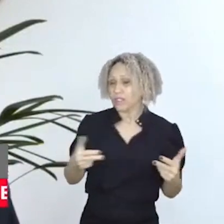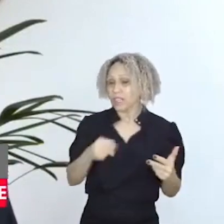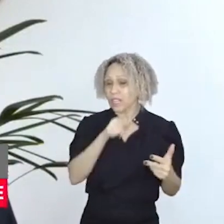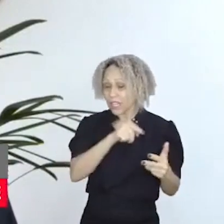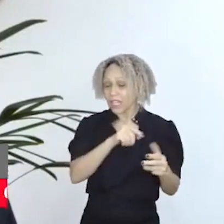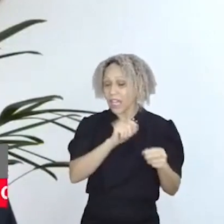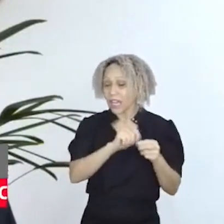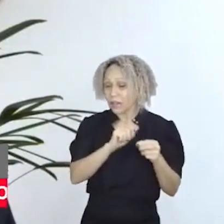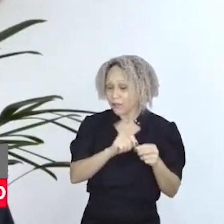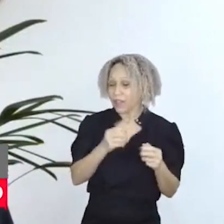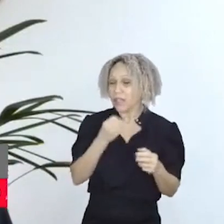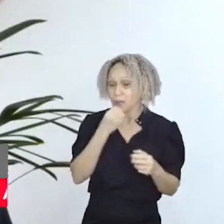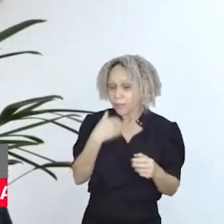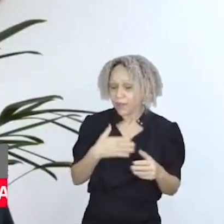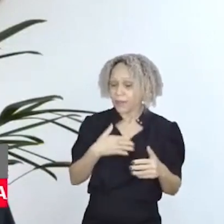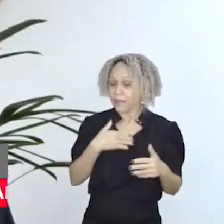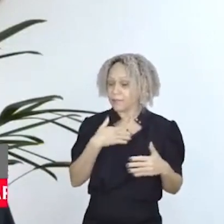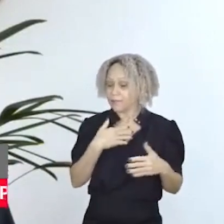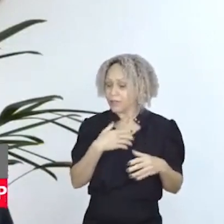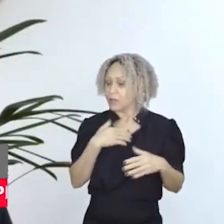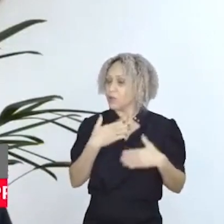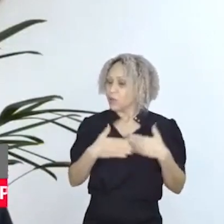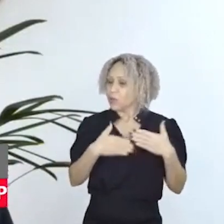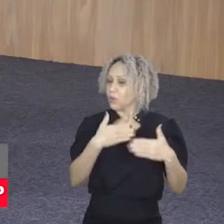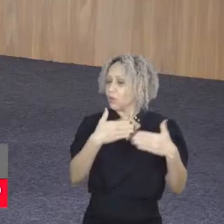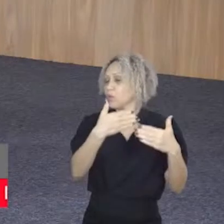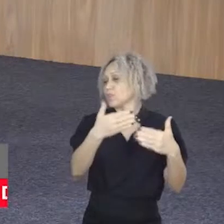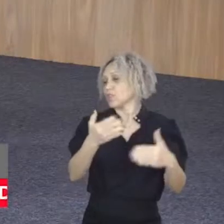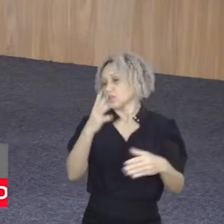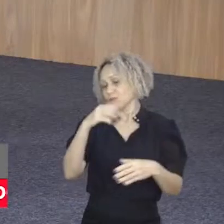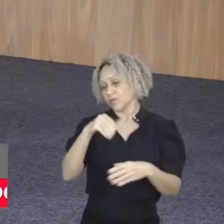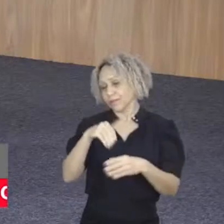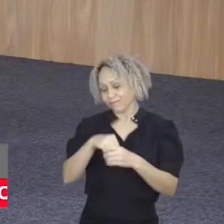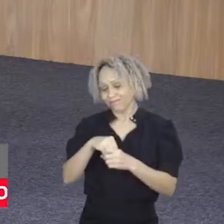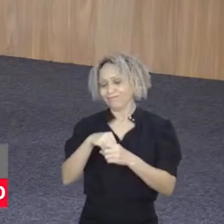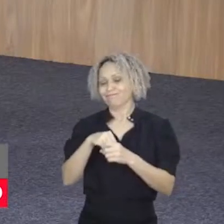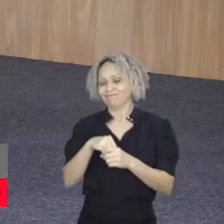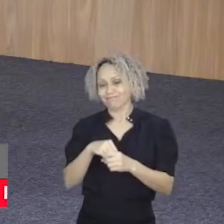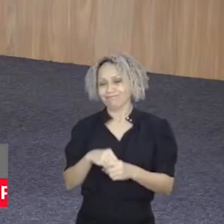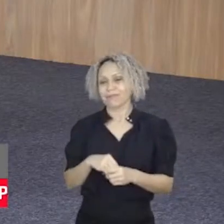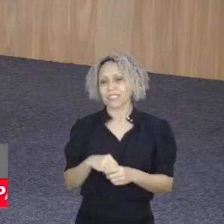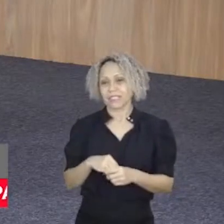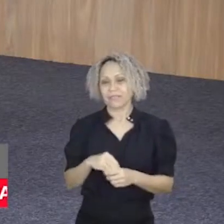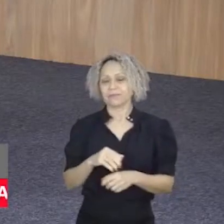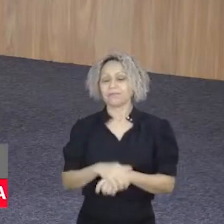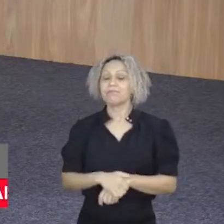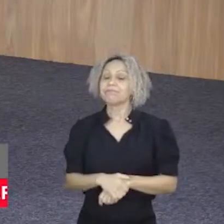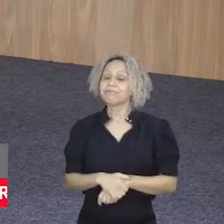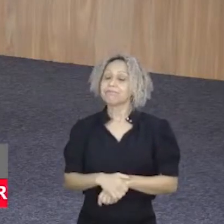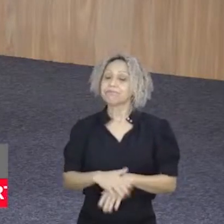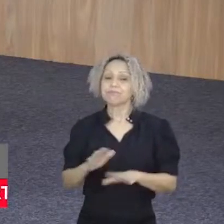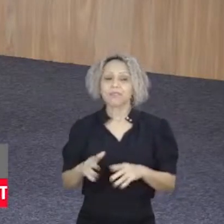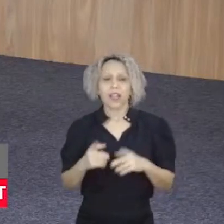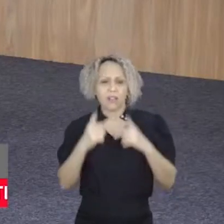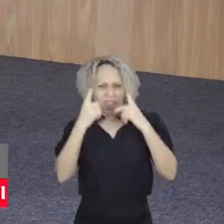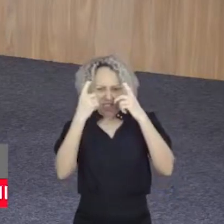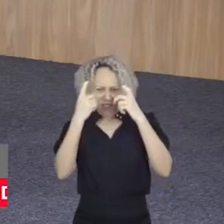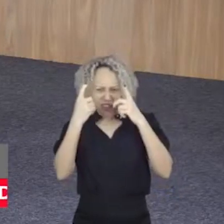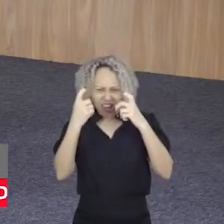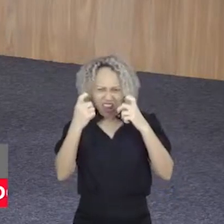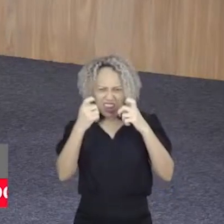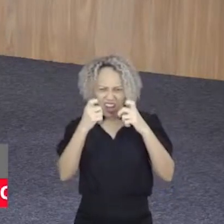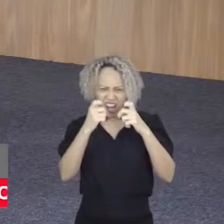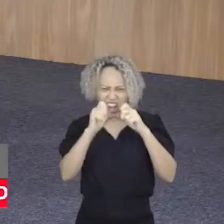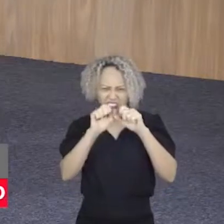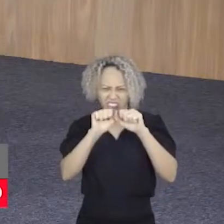tirem dessa insegurança tão grande. E essa violência, né, deputada, ela cresce à medida que